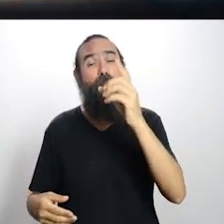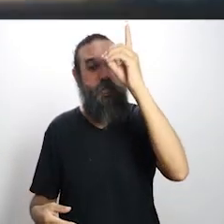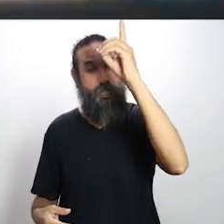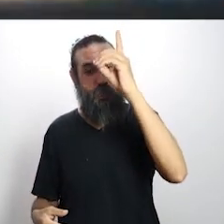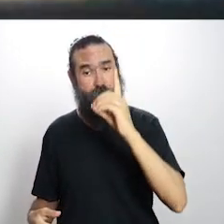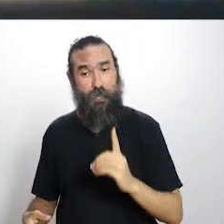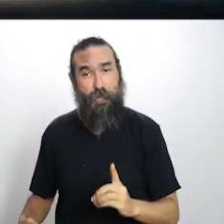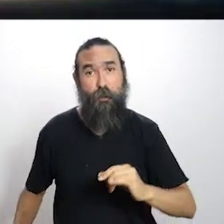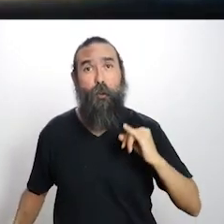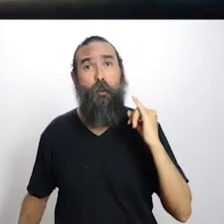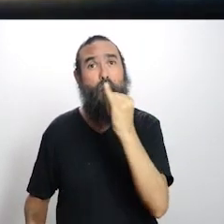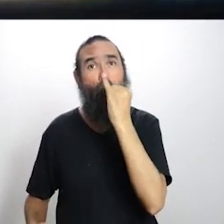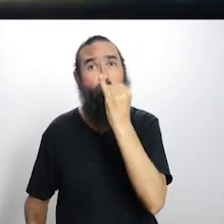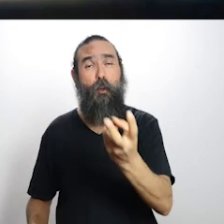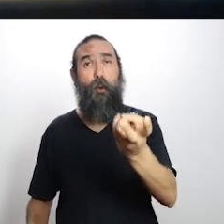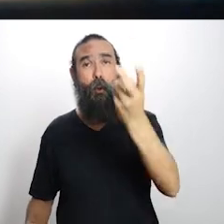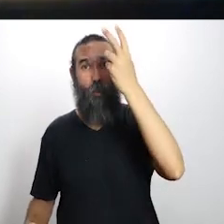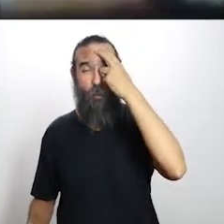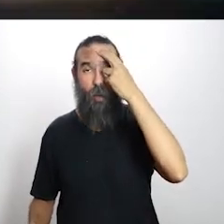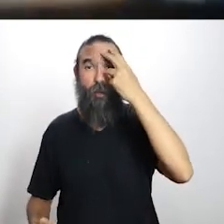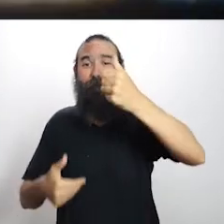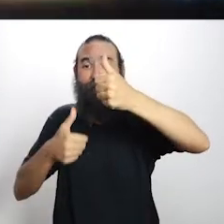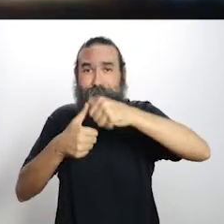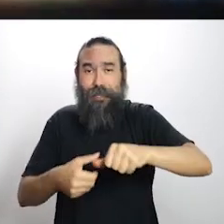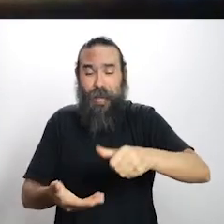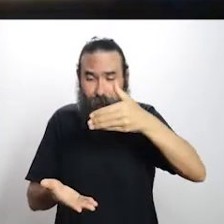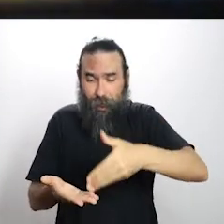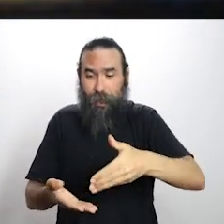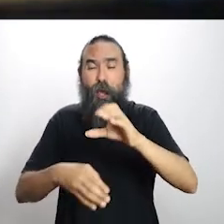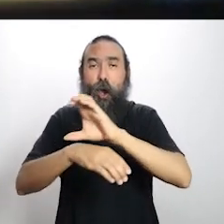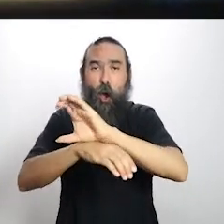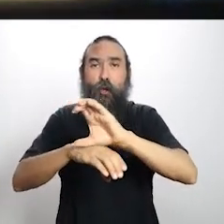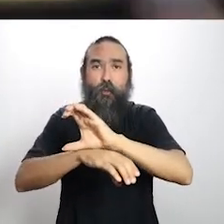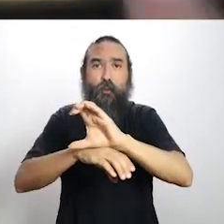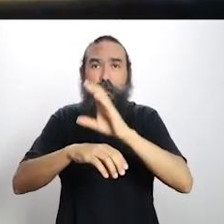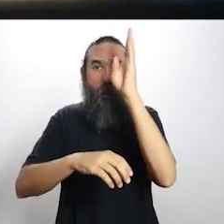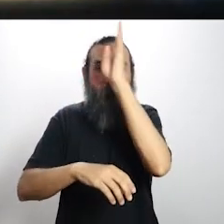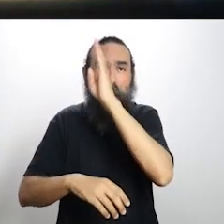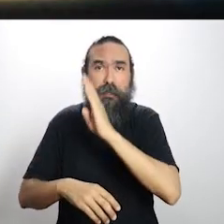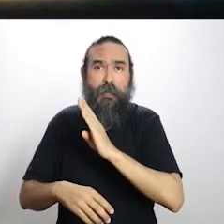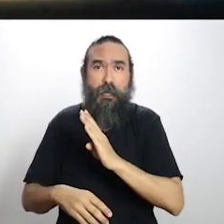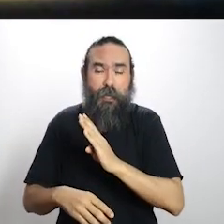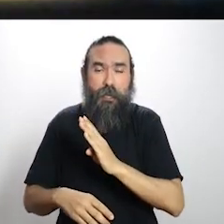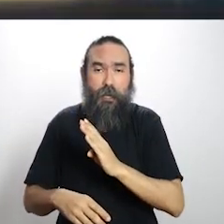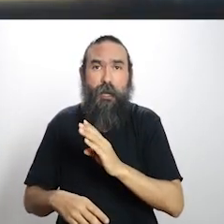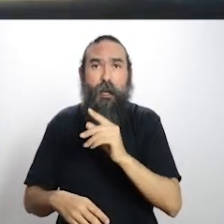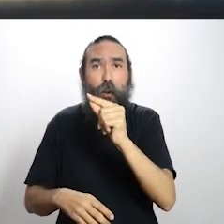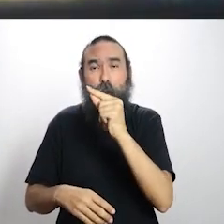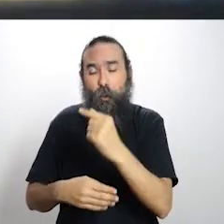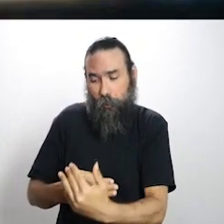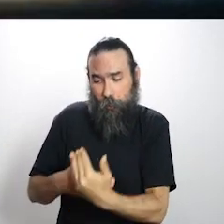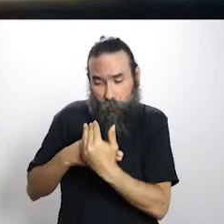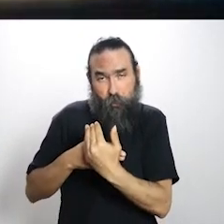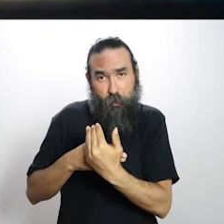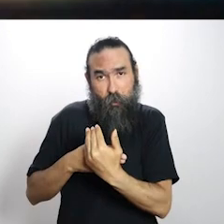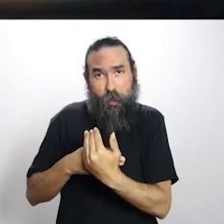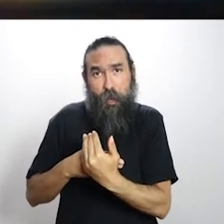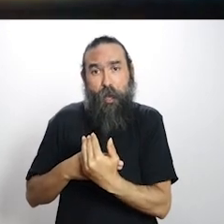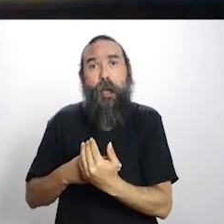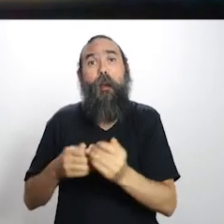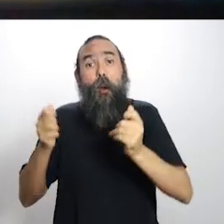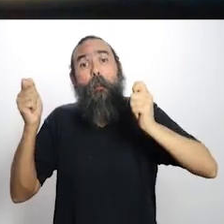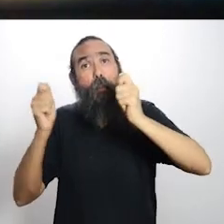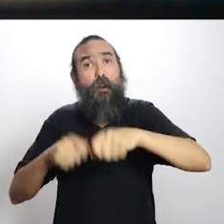e pelos direitos culturais previstos na Constituição Federal, o que dá um embasamento bastante forte para que haja